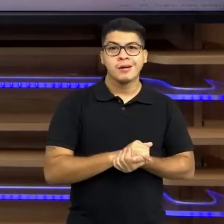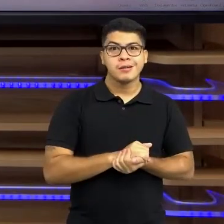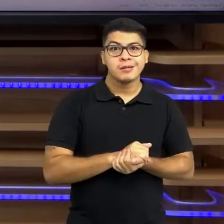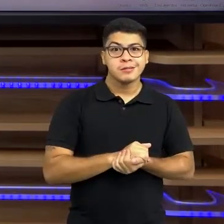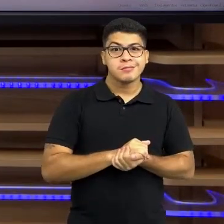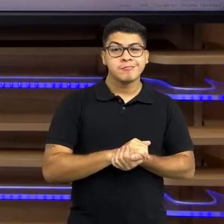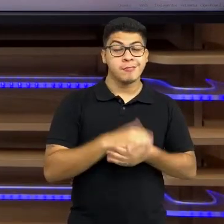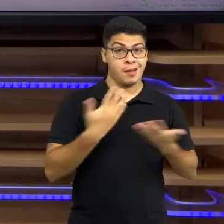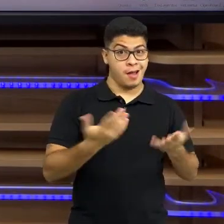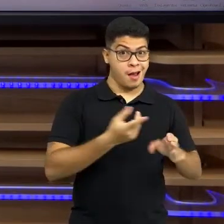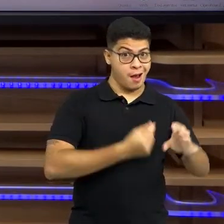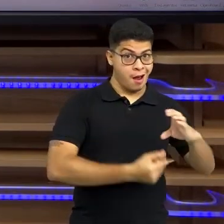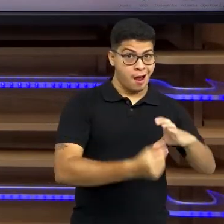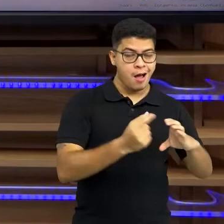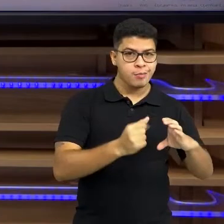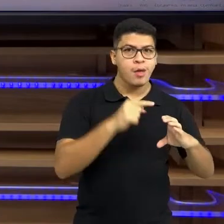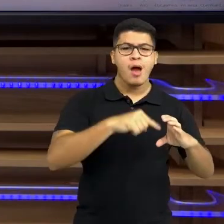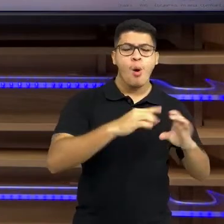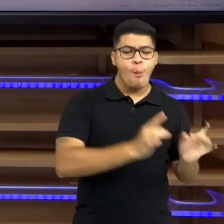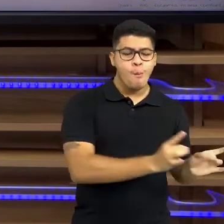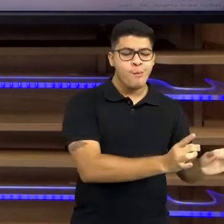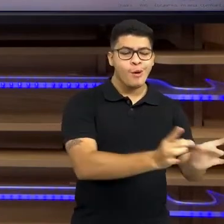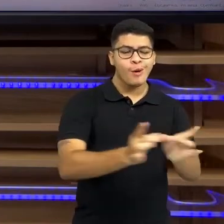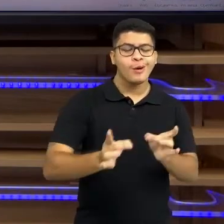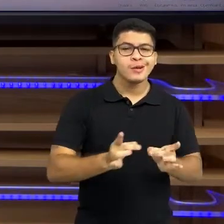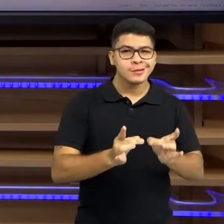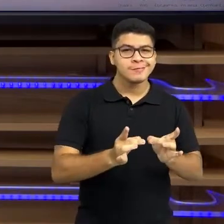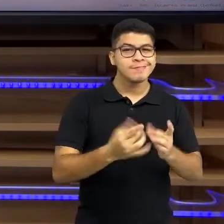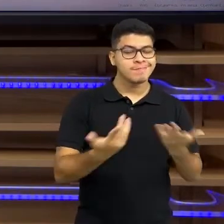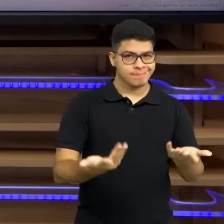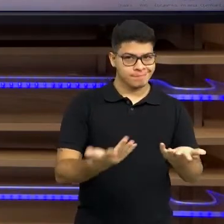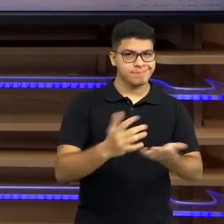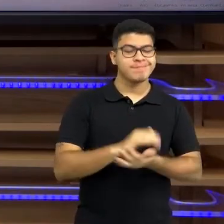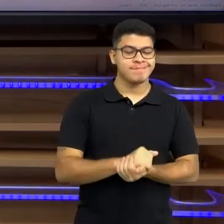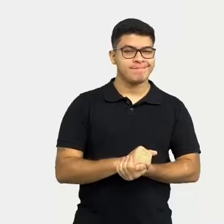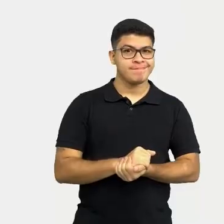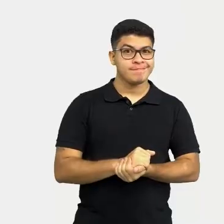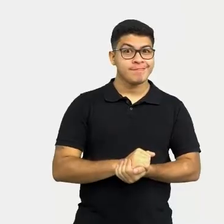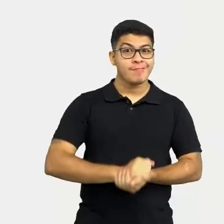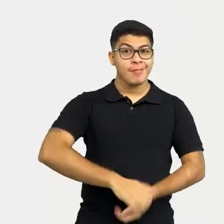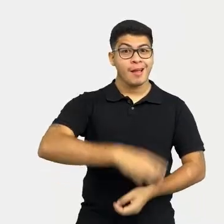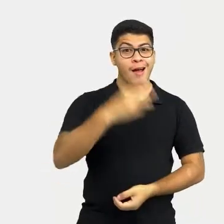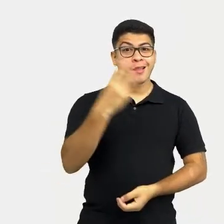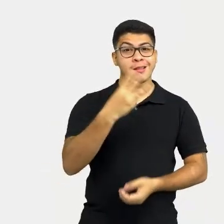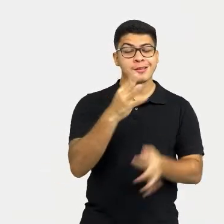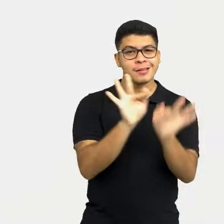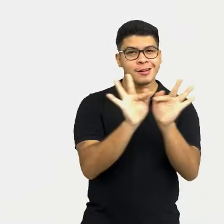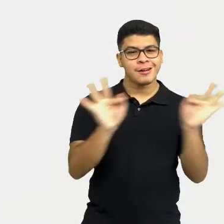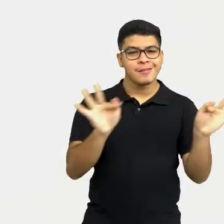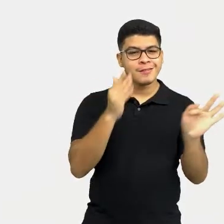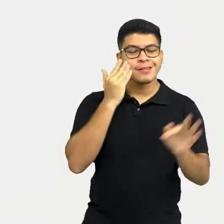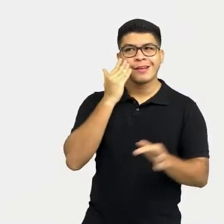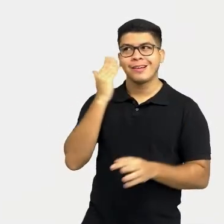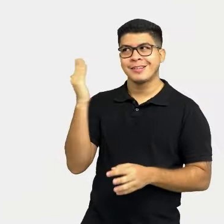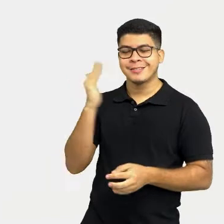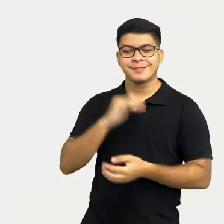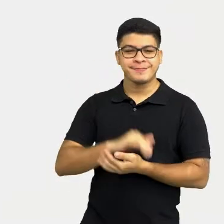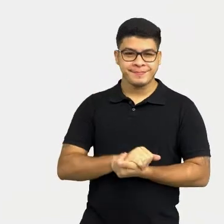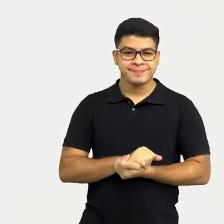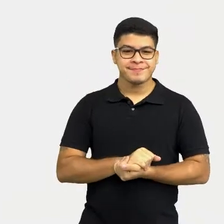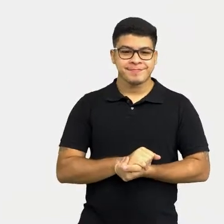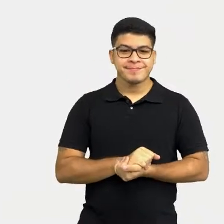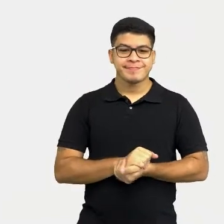ou capitalismo comercial, que é o que está relacionado com essa segunda frase. A terceira frase, pessoal, é essa daí, né,